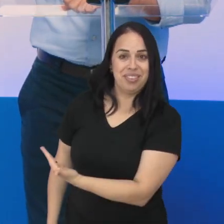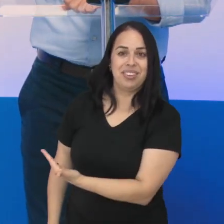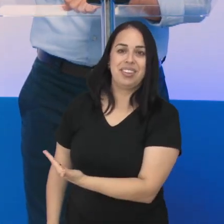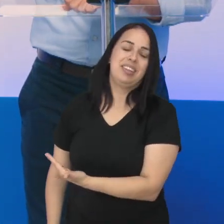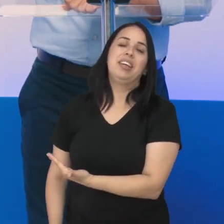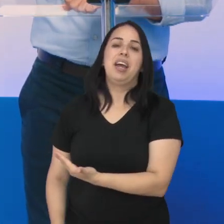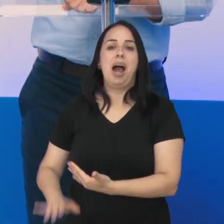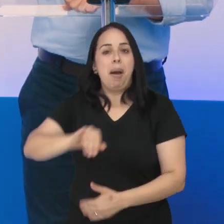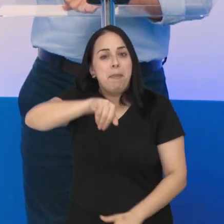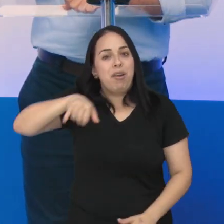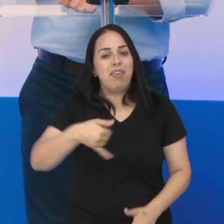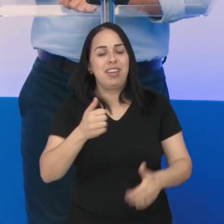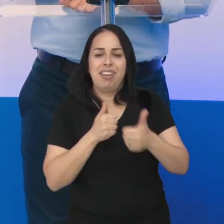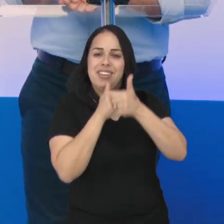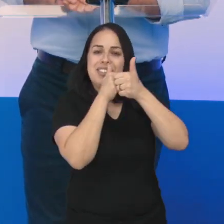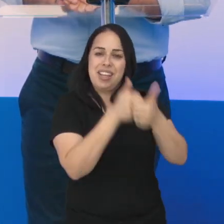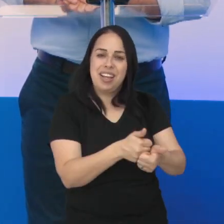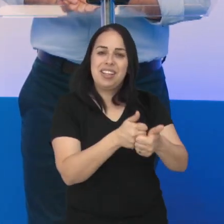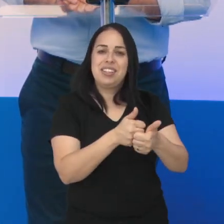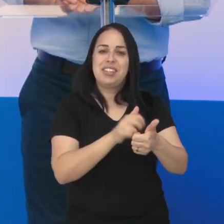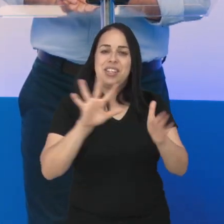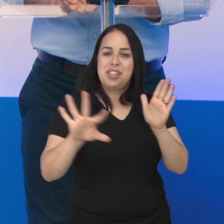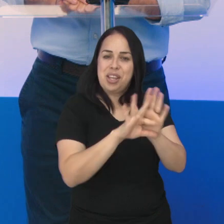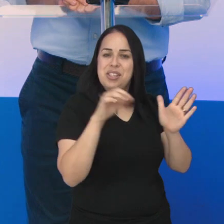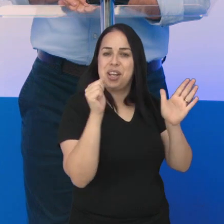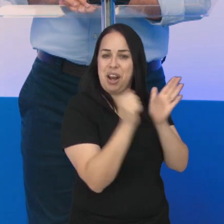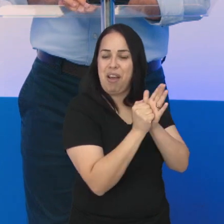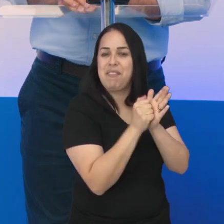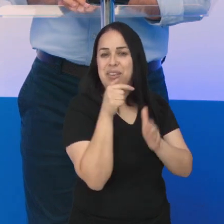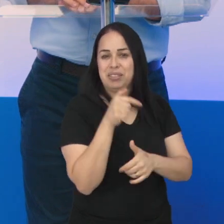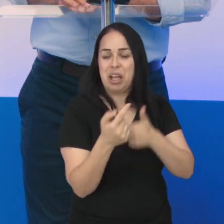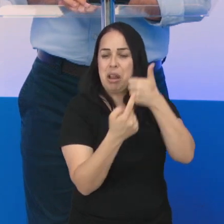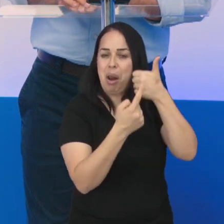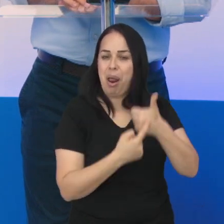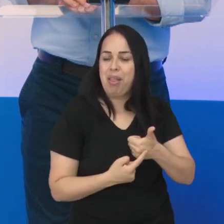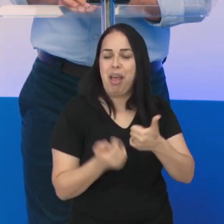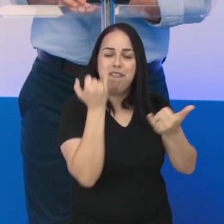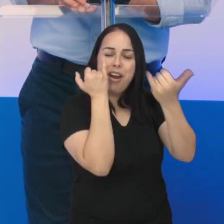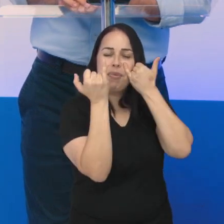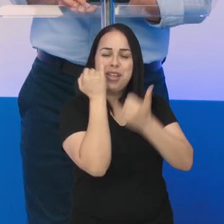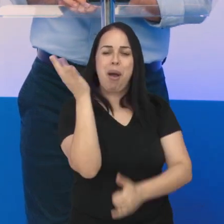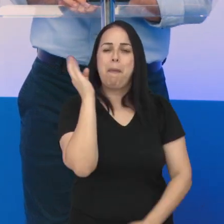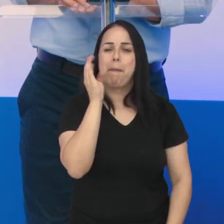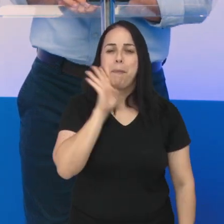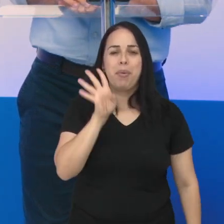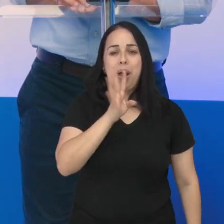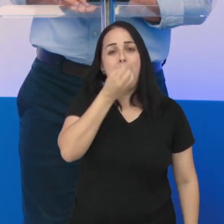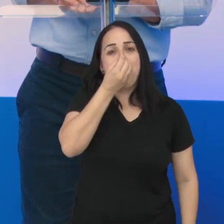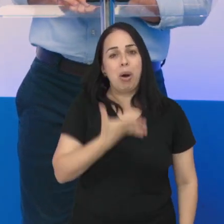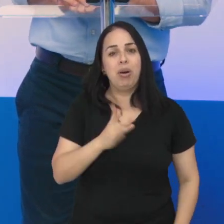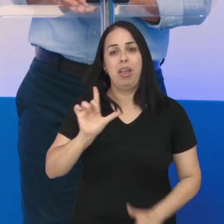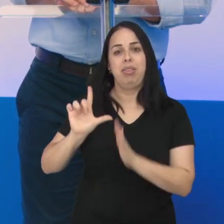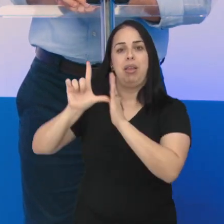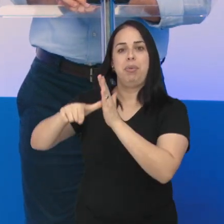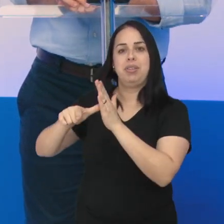elas estão aqui na tela, então aproveita para seguir a gente, se inscrever nos nossos canais, tem muita informação legal para